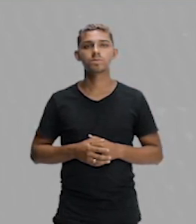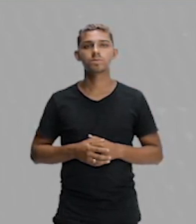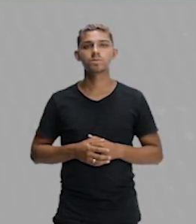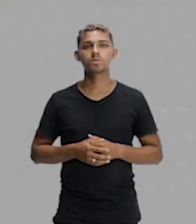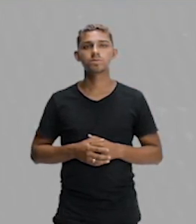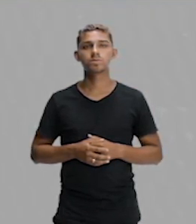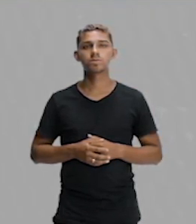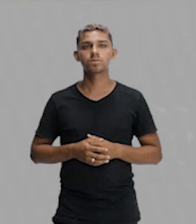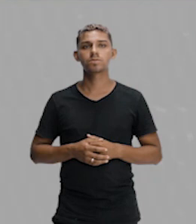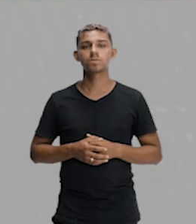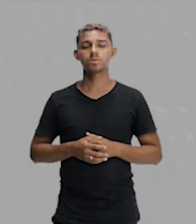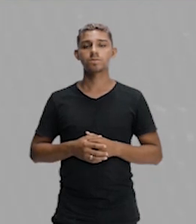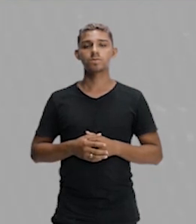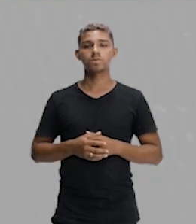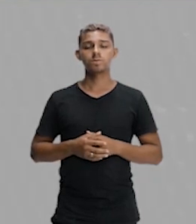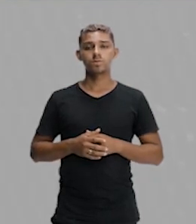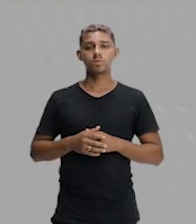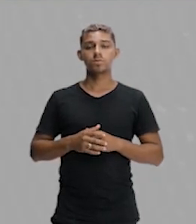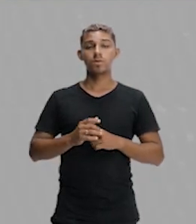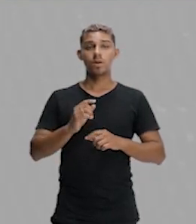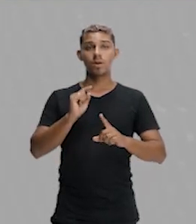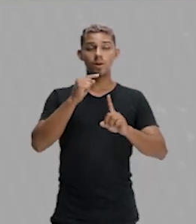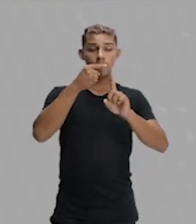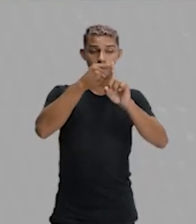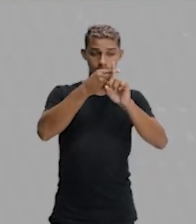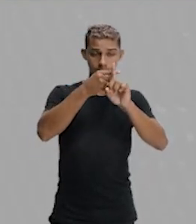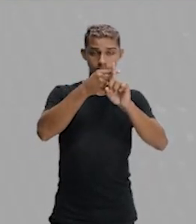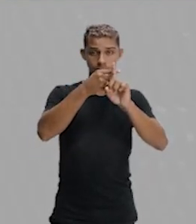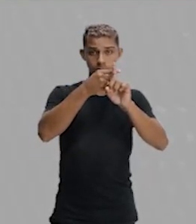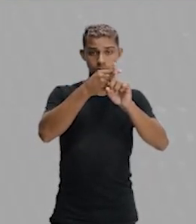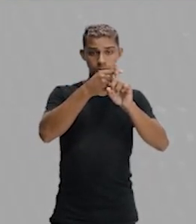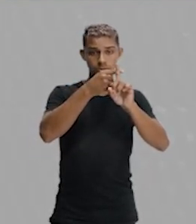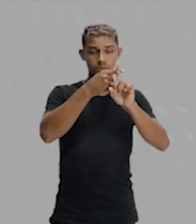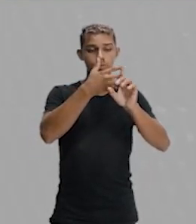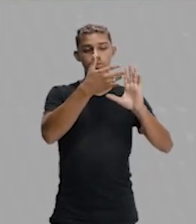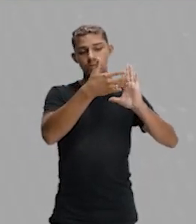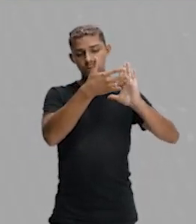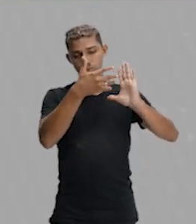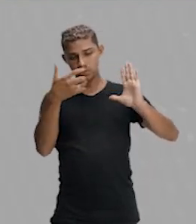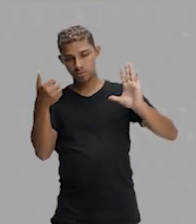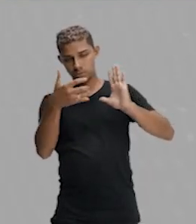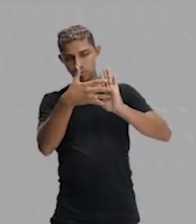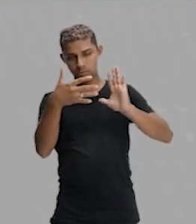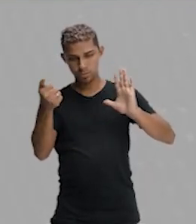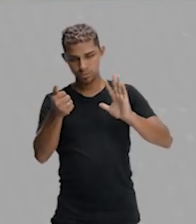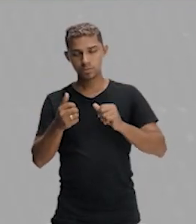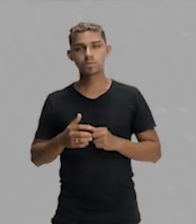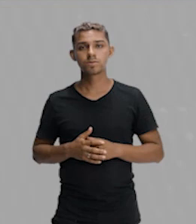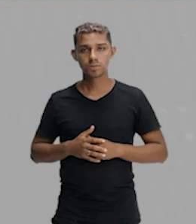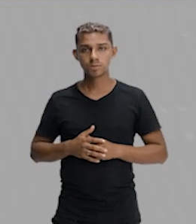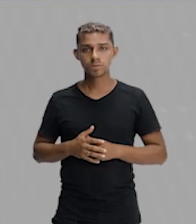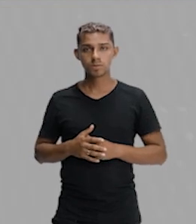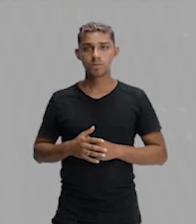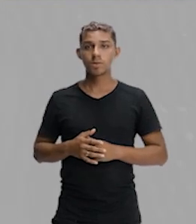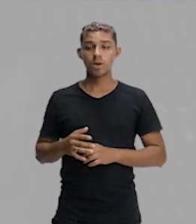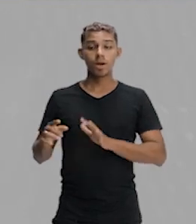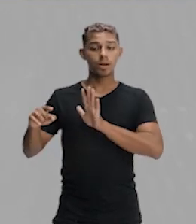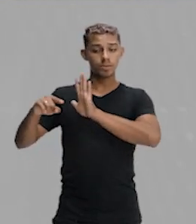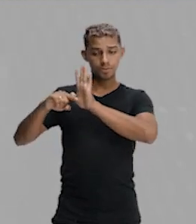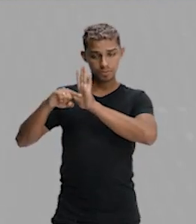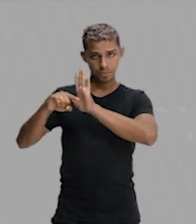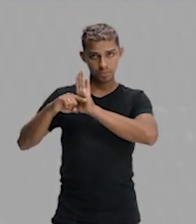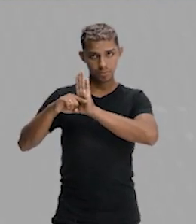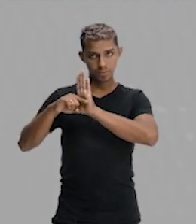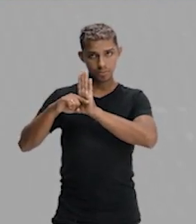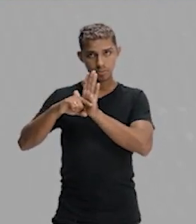Ela aproxima. Então, olha o campo da negativa lá, certo? Já na 3, nós vamos ter o seguinte,